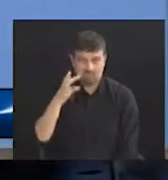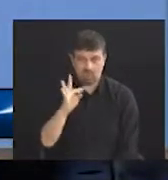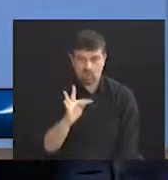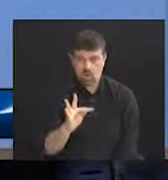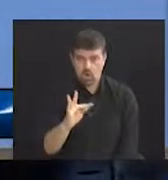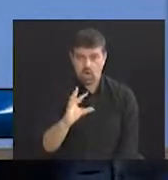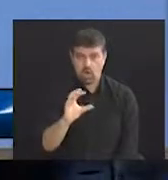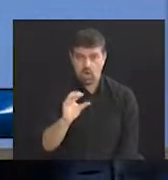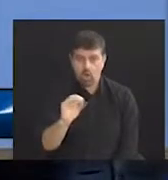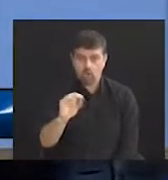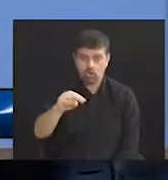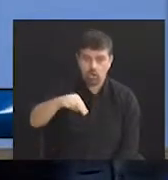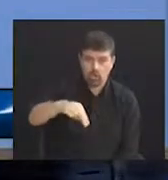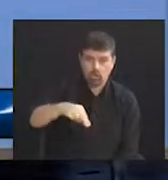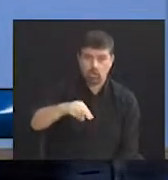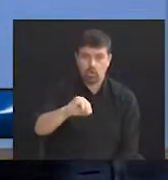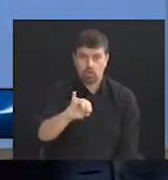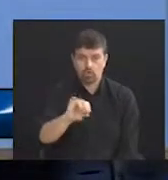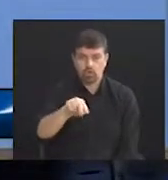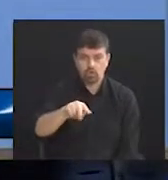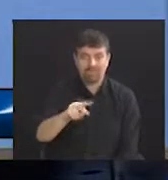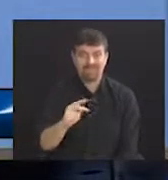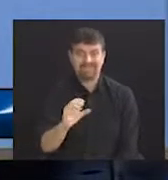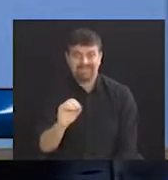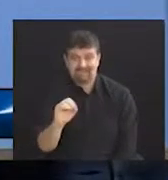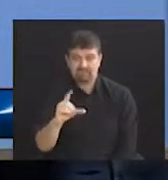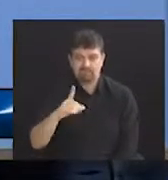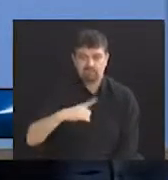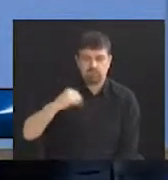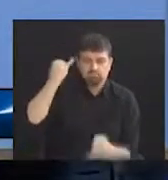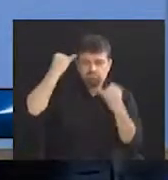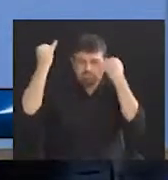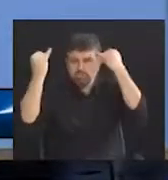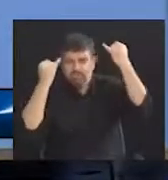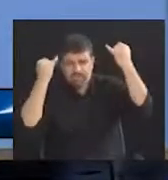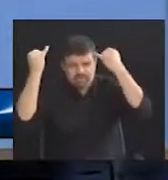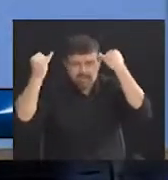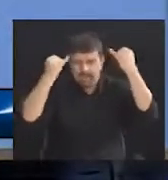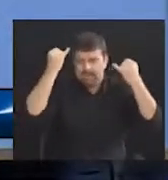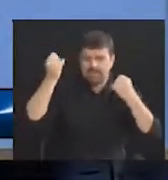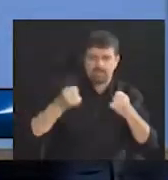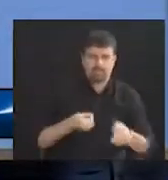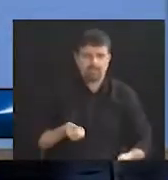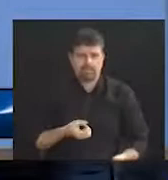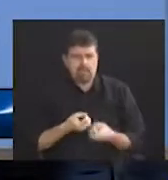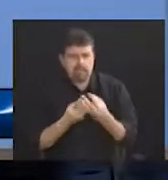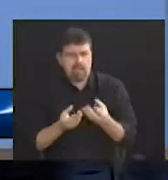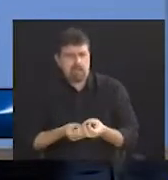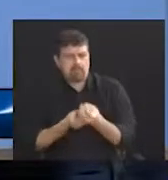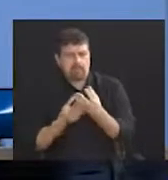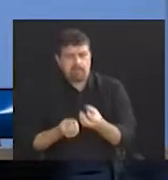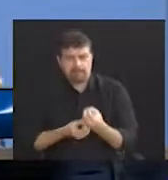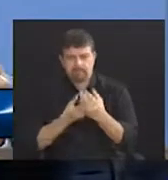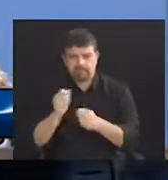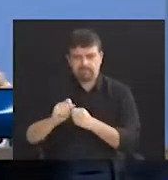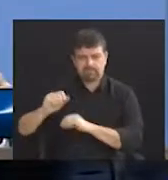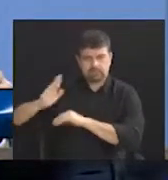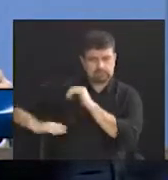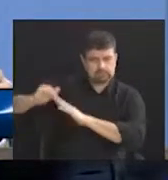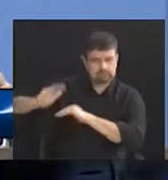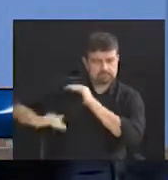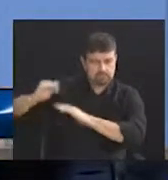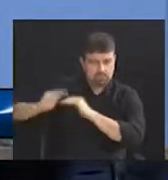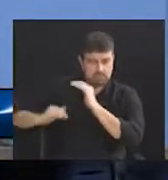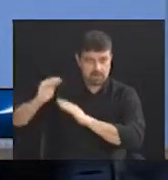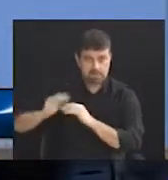das idéias que toninho defendia expressava no exercício da sua